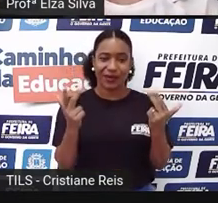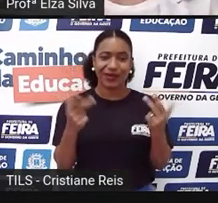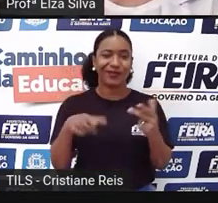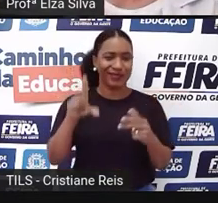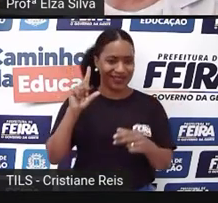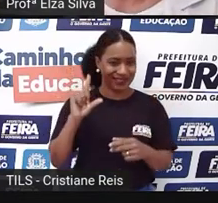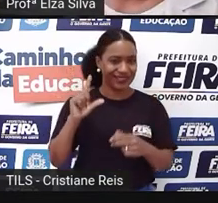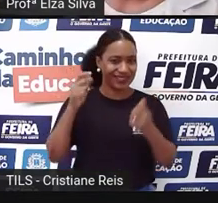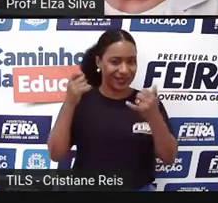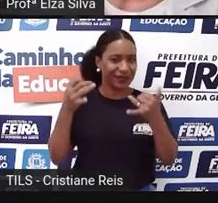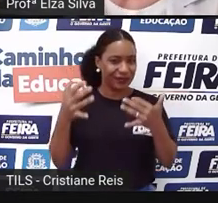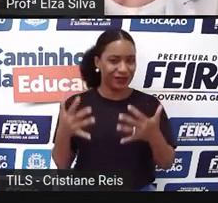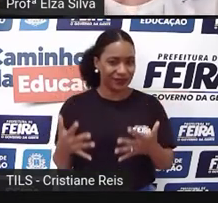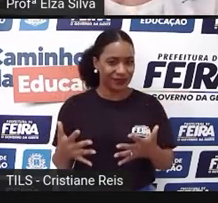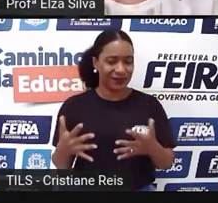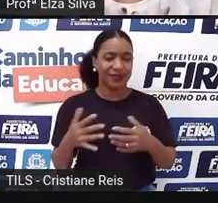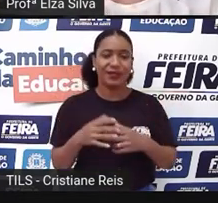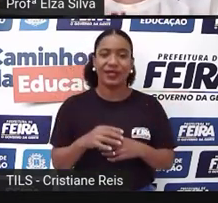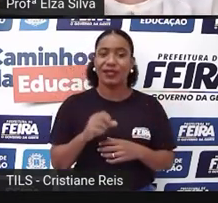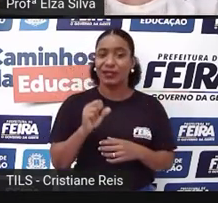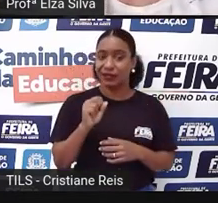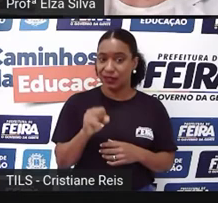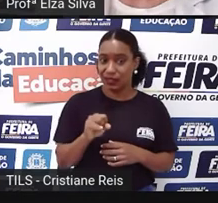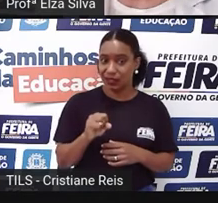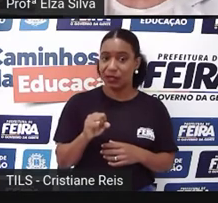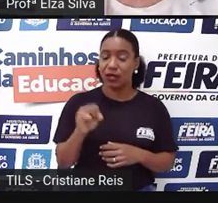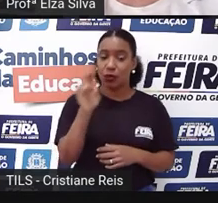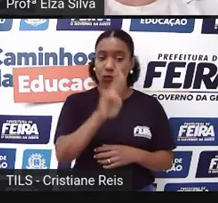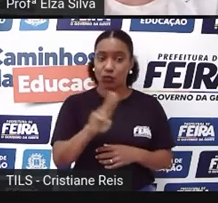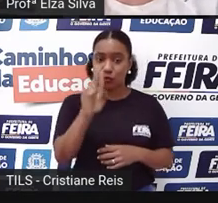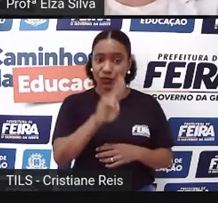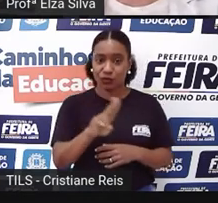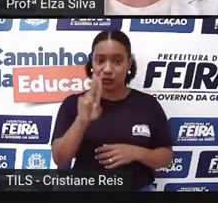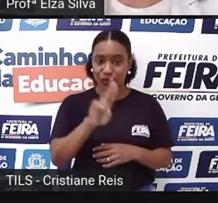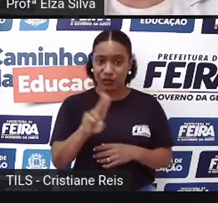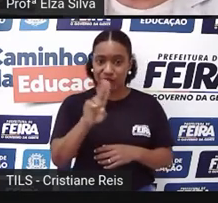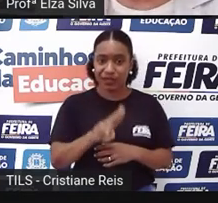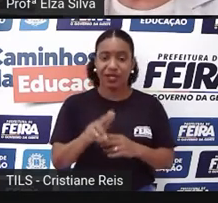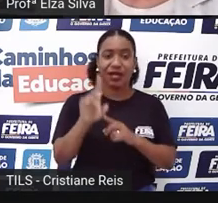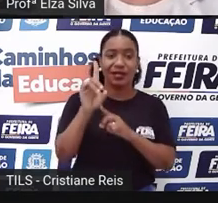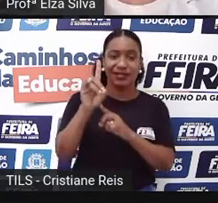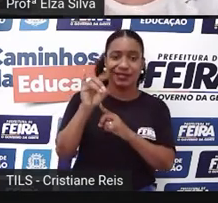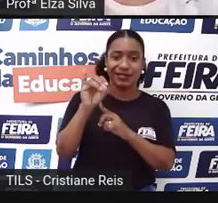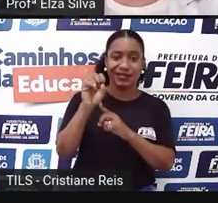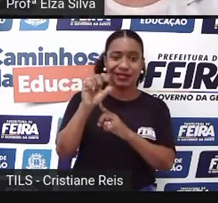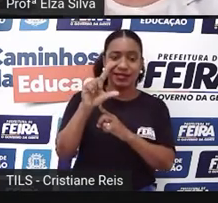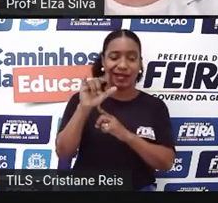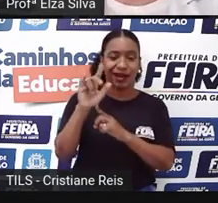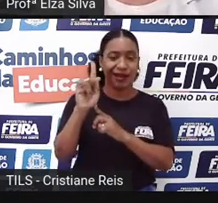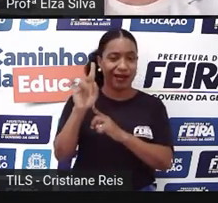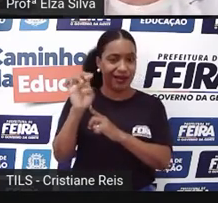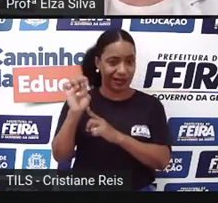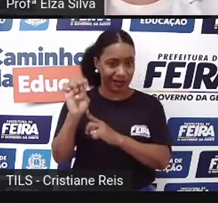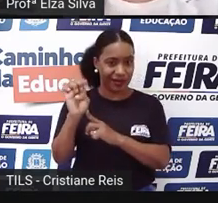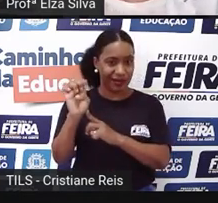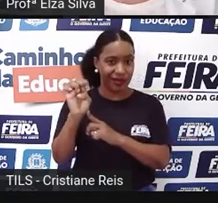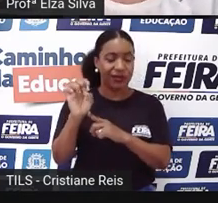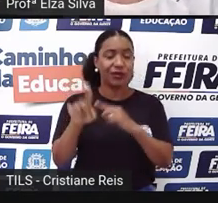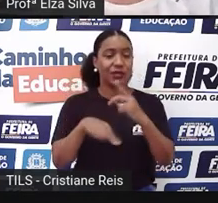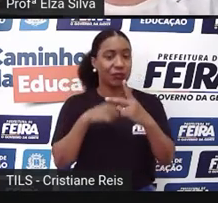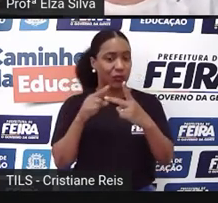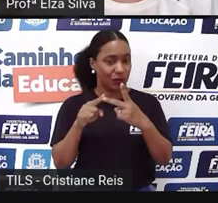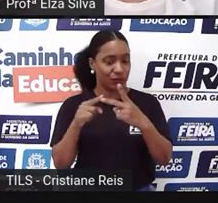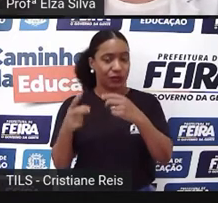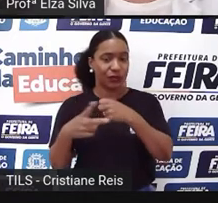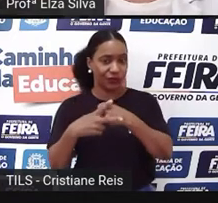disse anteriormente. Se eu for utilizar o verbo dislike e logo depois eu vou utilizar